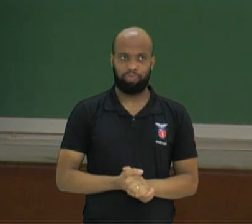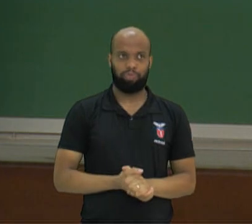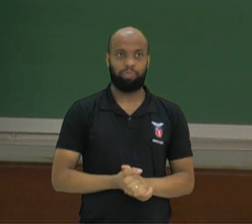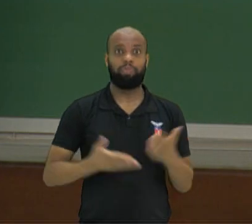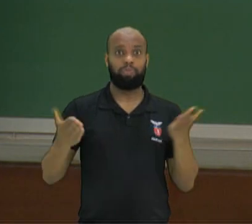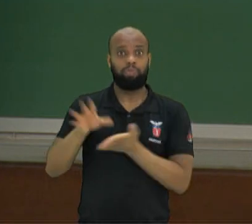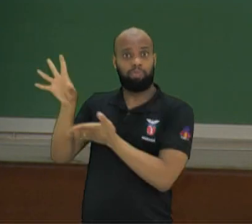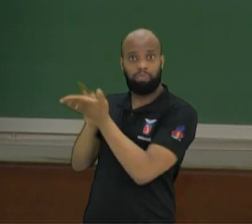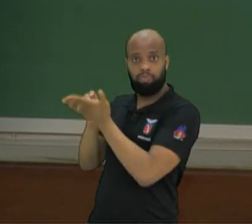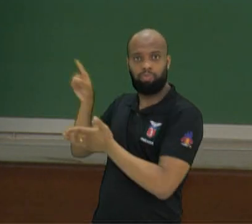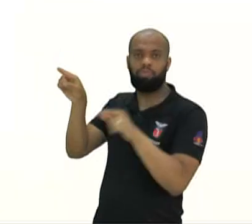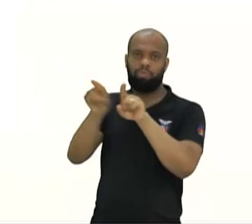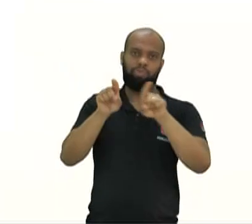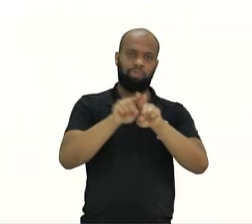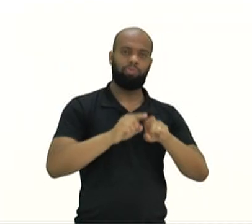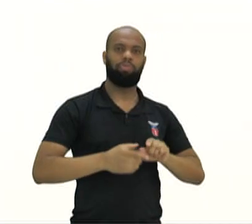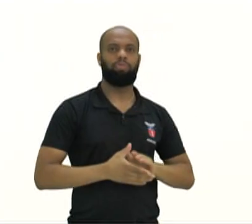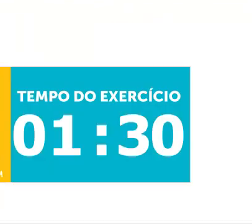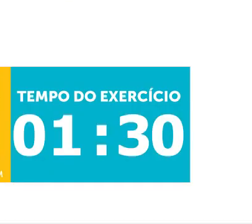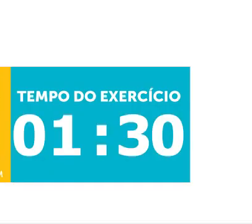isso, anote para a gente continuar.